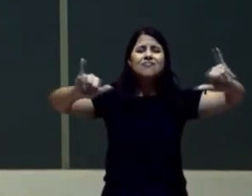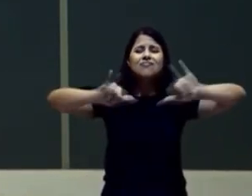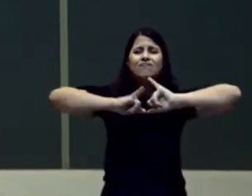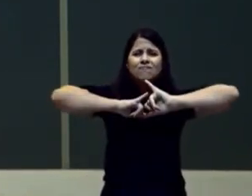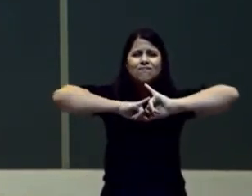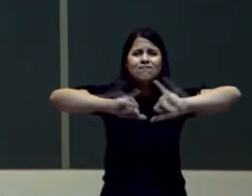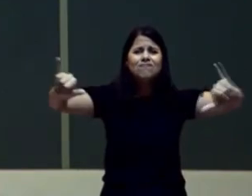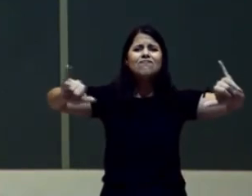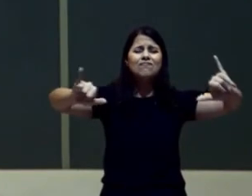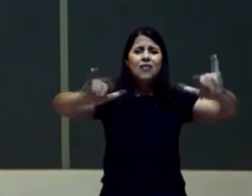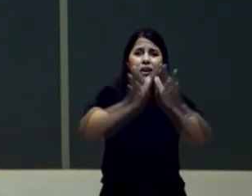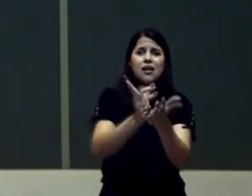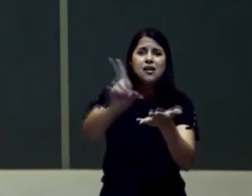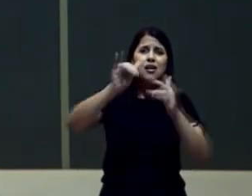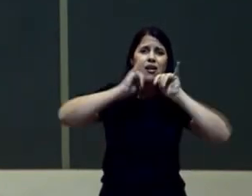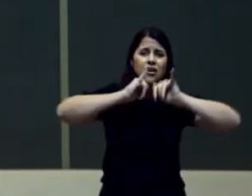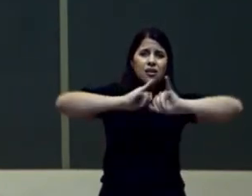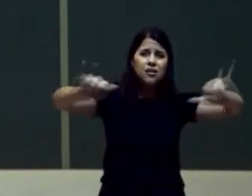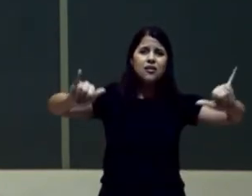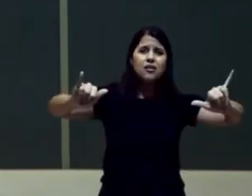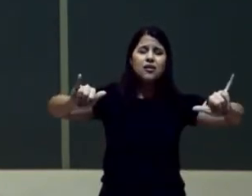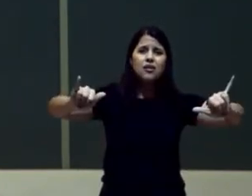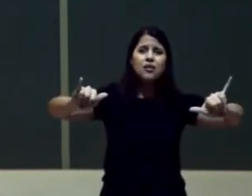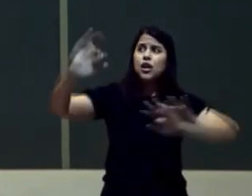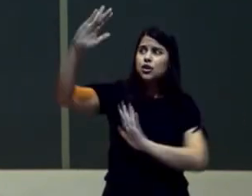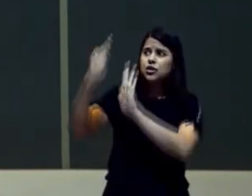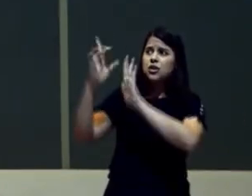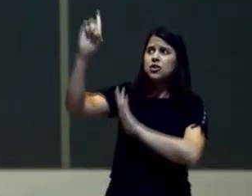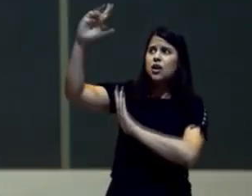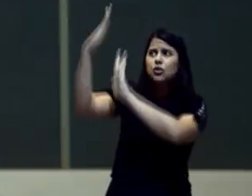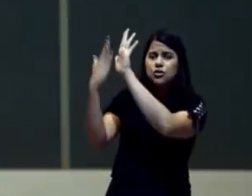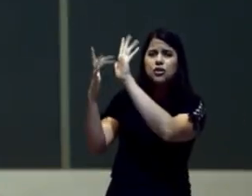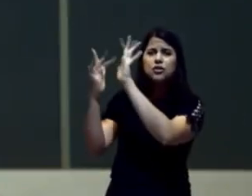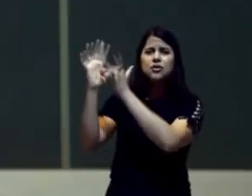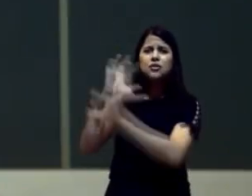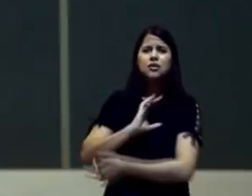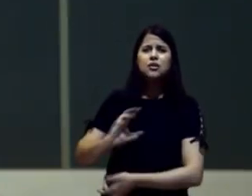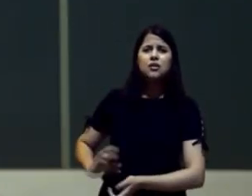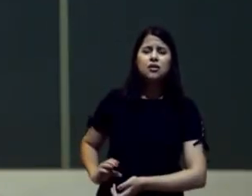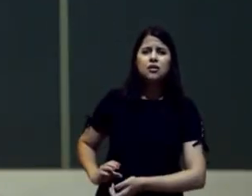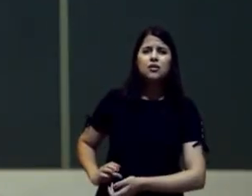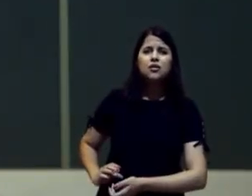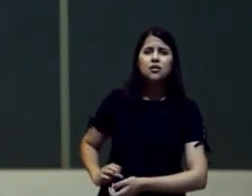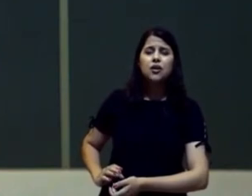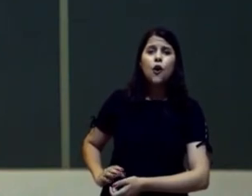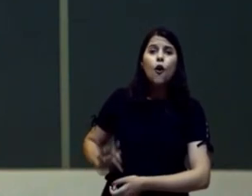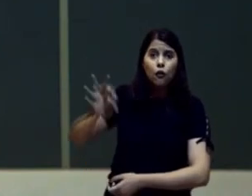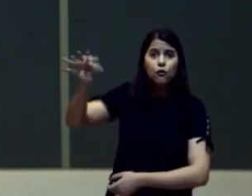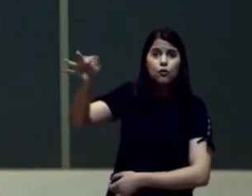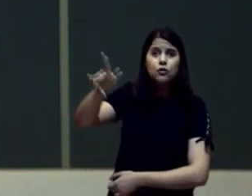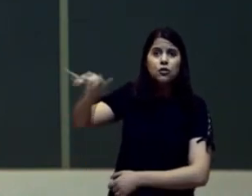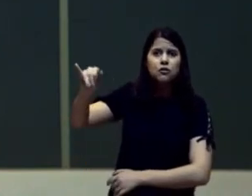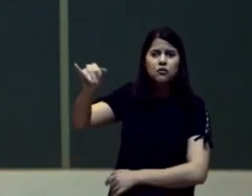a palavra apelando. E o apelo é esse: diante de Deus e de Cristo Jesus, que há de julgar vivos e